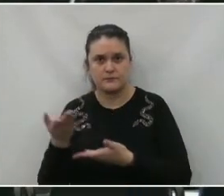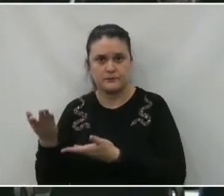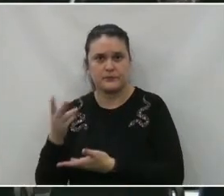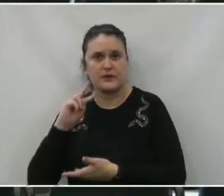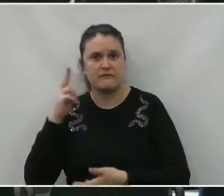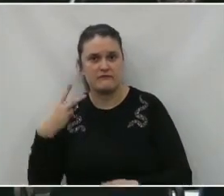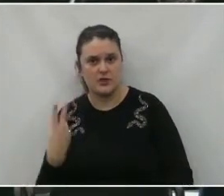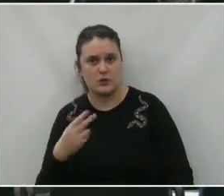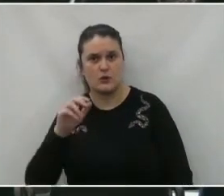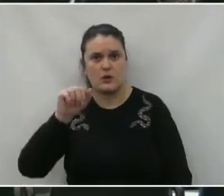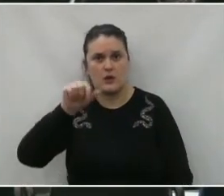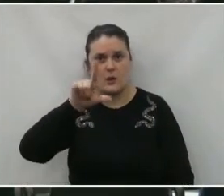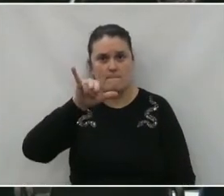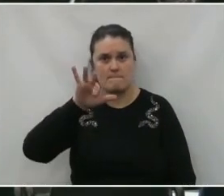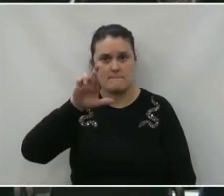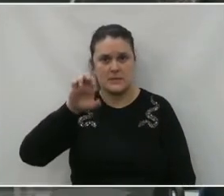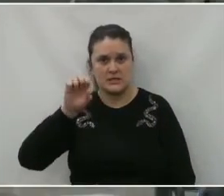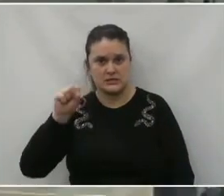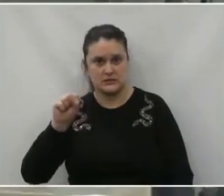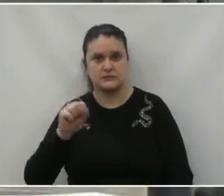Vereador Almires Bugai.